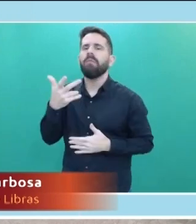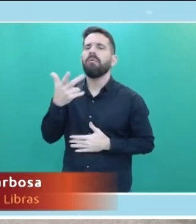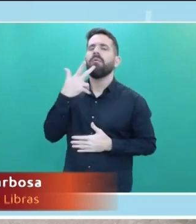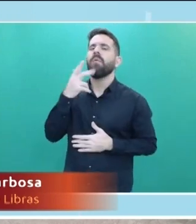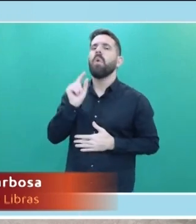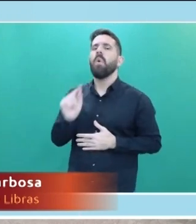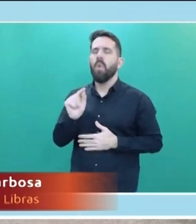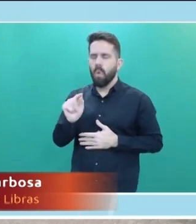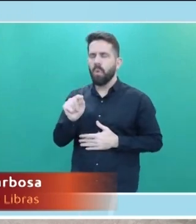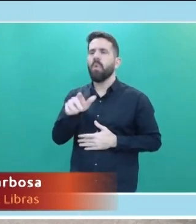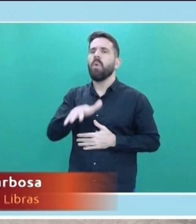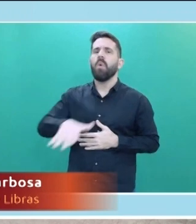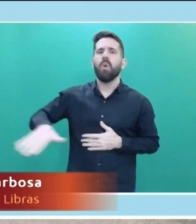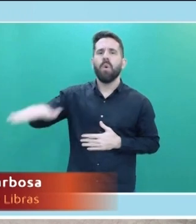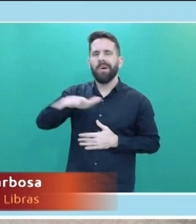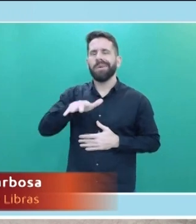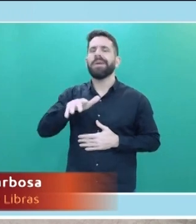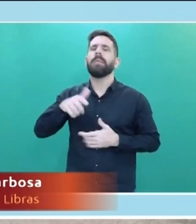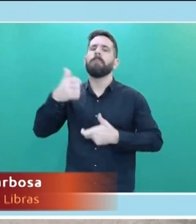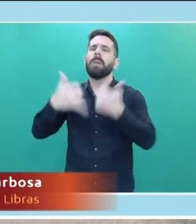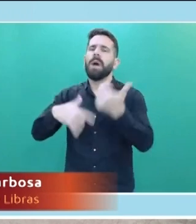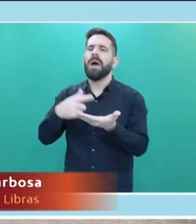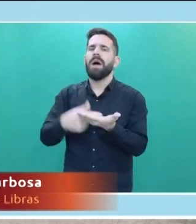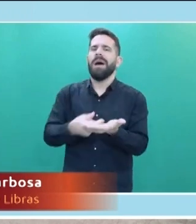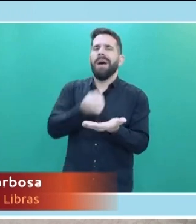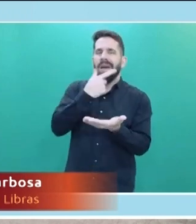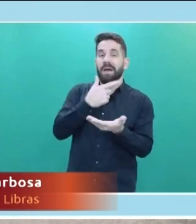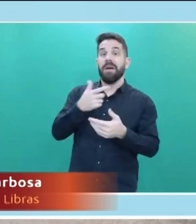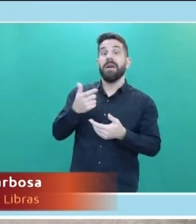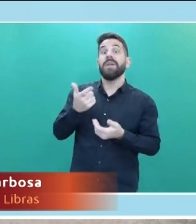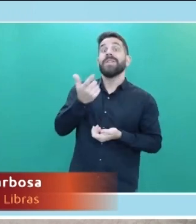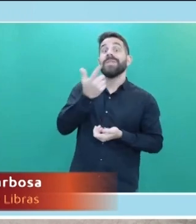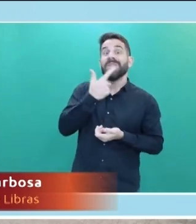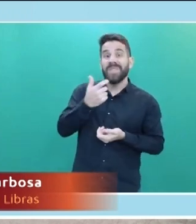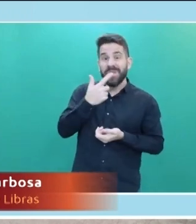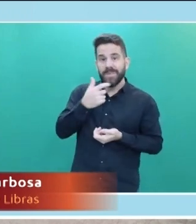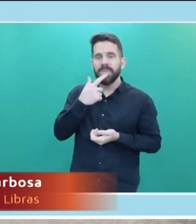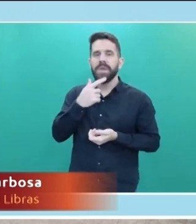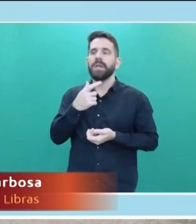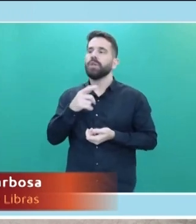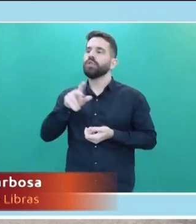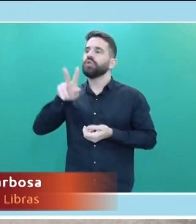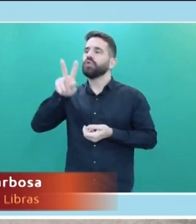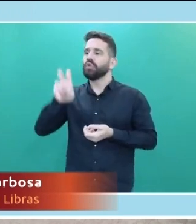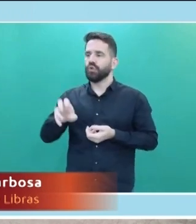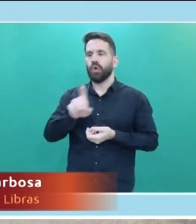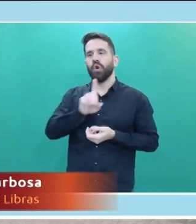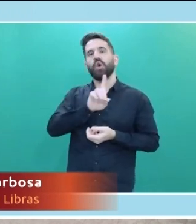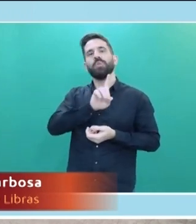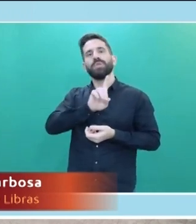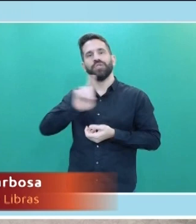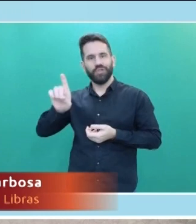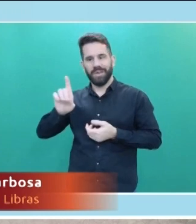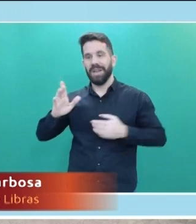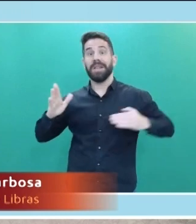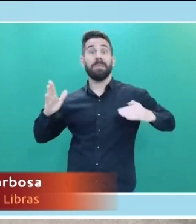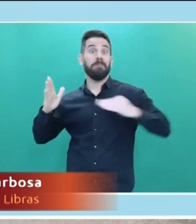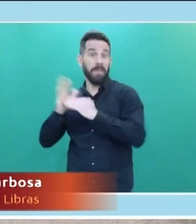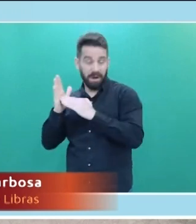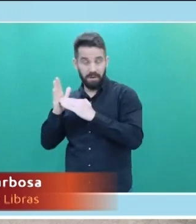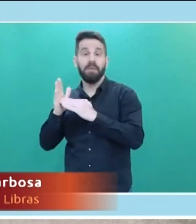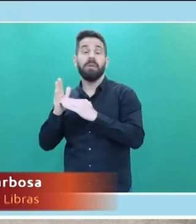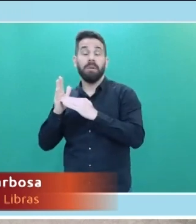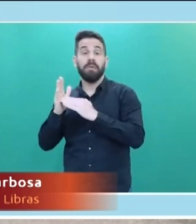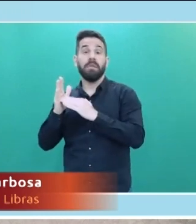guerras culturais, pela extrema-direita e pela direita radical, transnacional. A partir daí, já havia